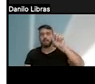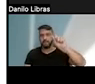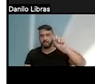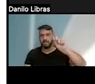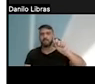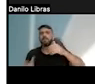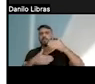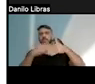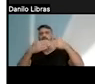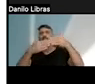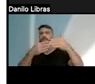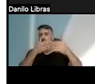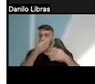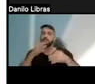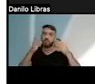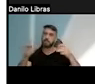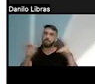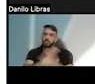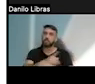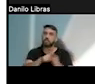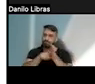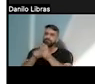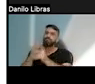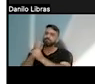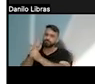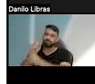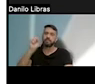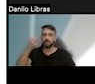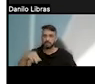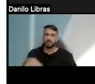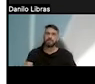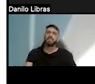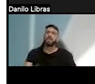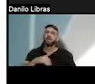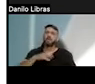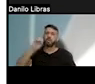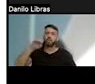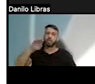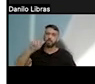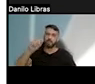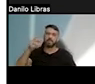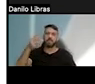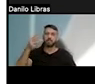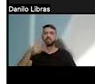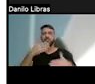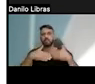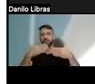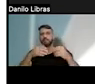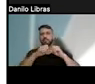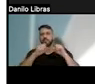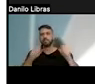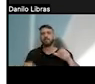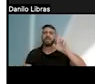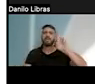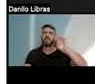desenvolvimento, isso é muito consolidado já na literatura. Então, a suplementação de ômega 3 é importante no desenvolvimento do sistema